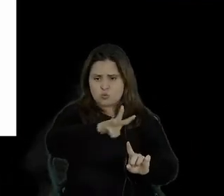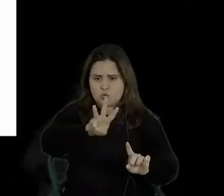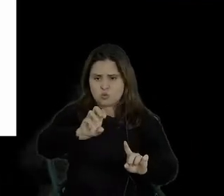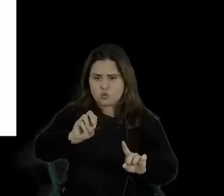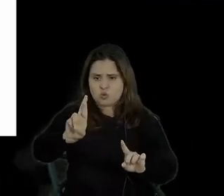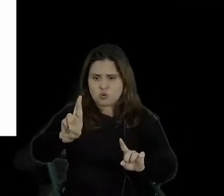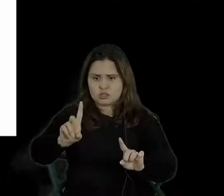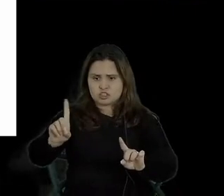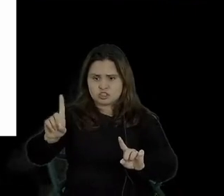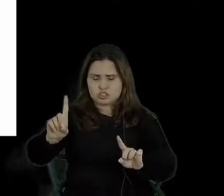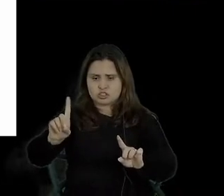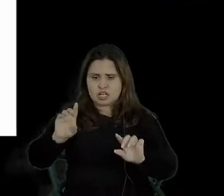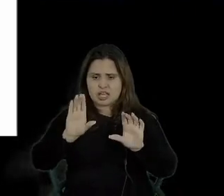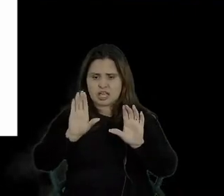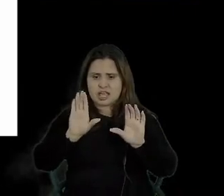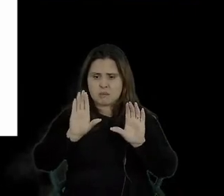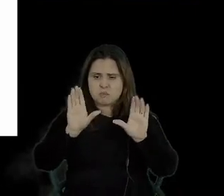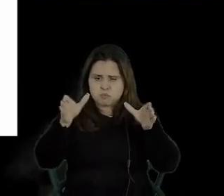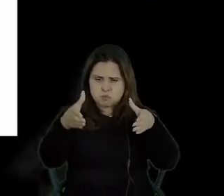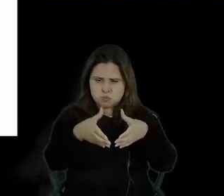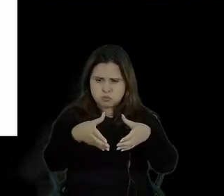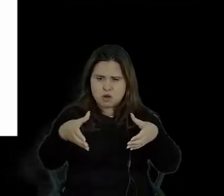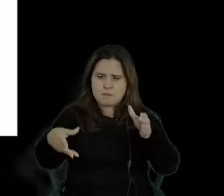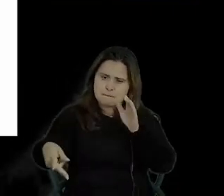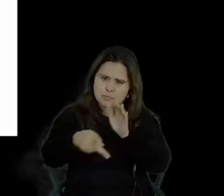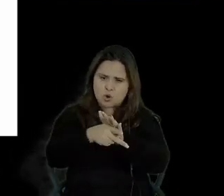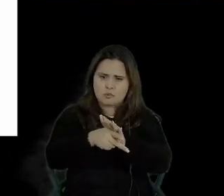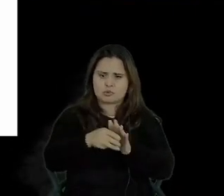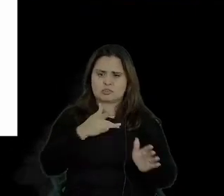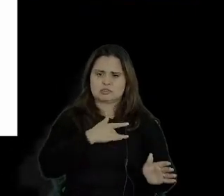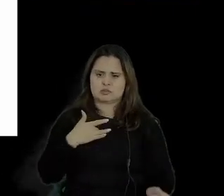organização muito prestigiada. Próximo.